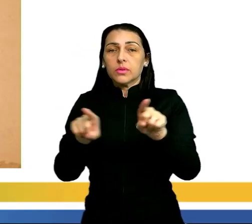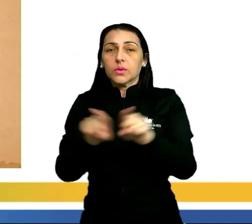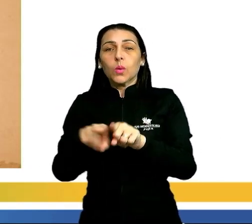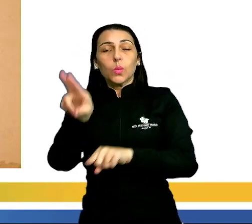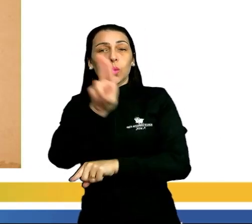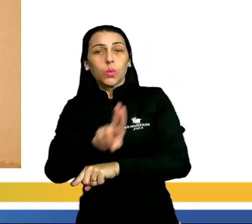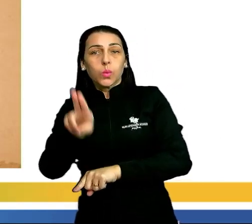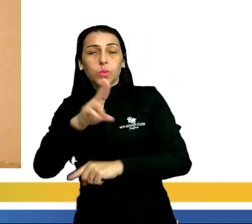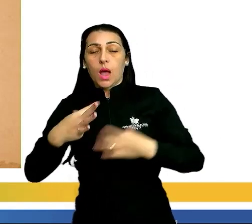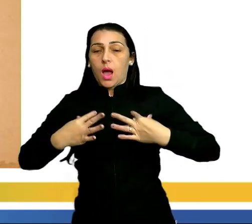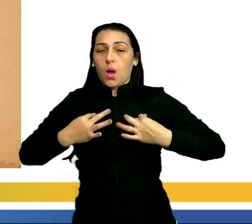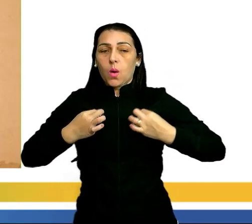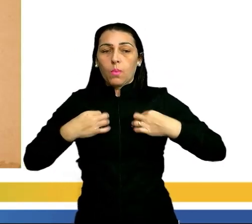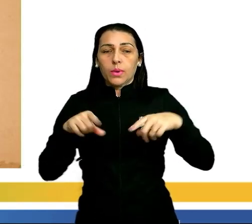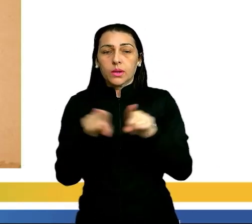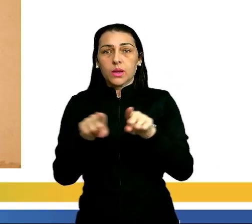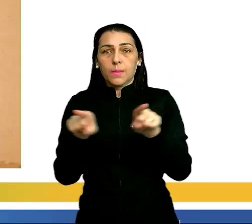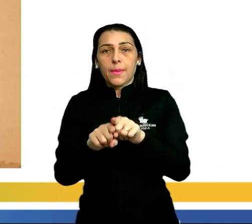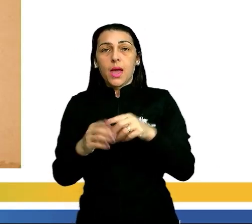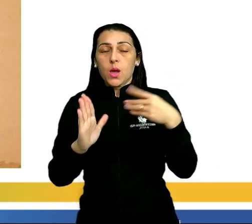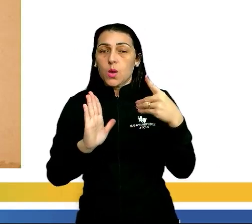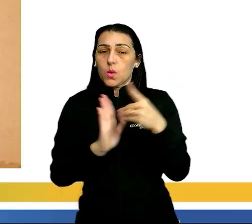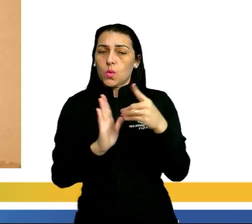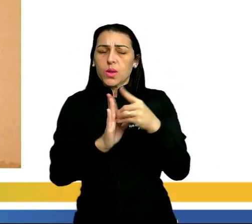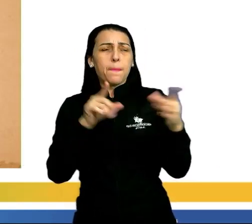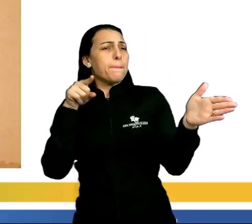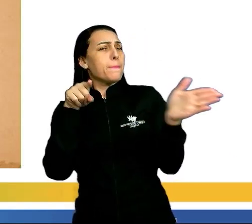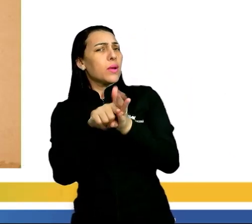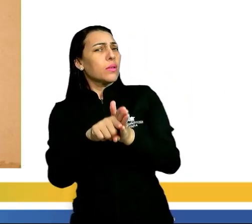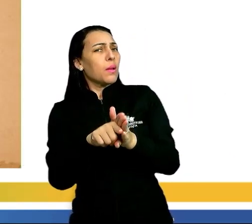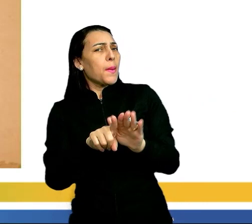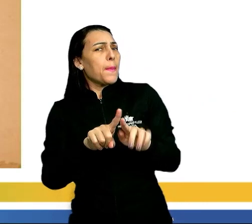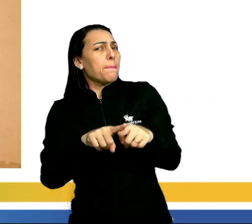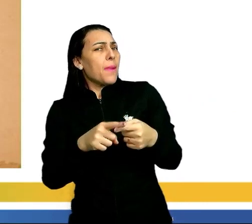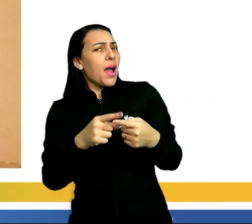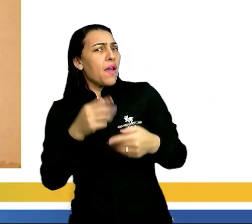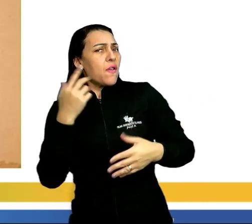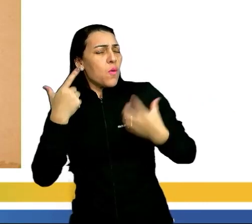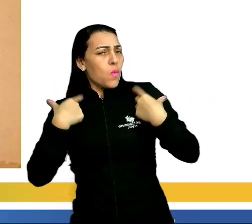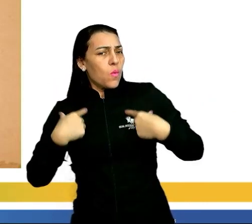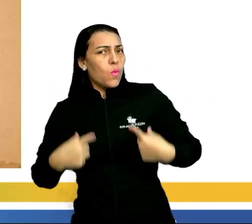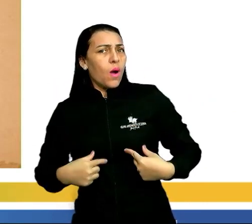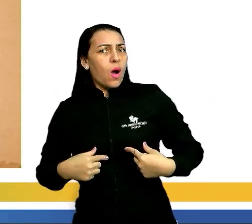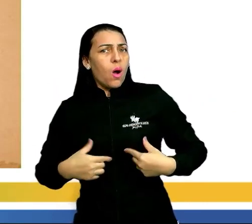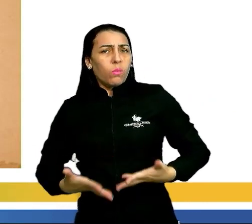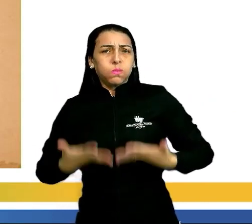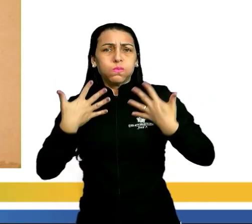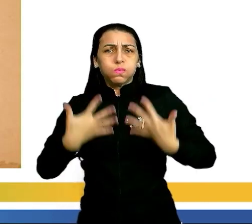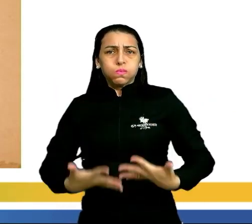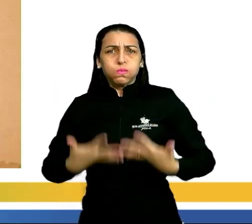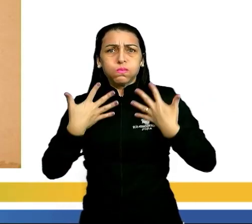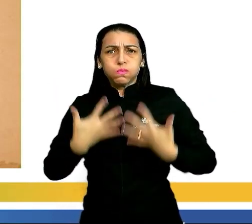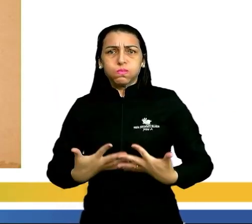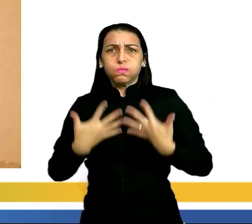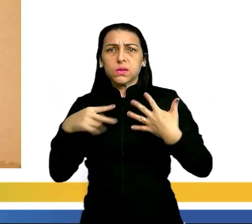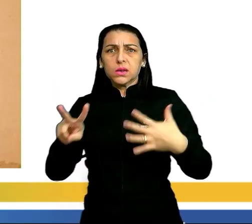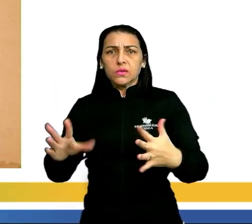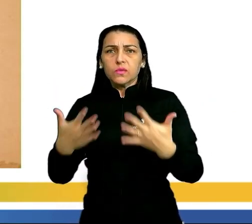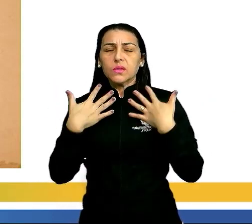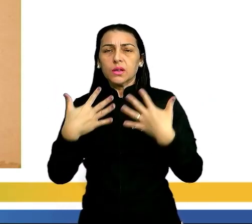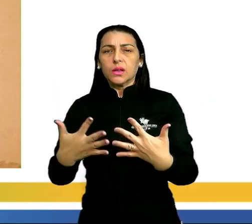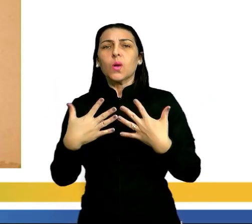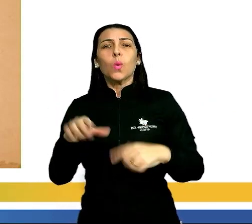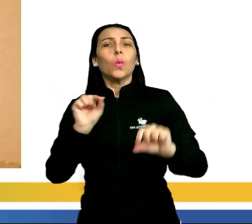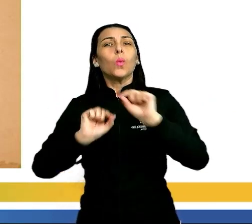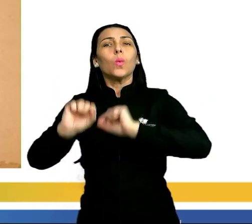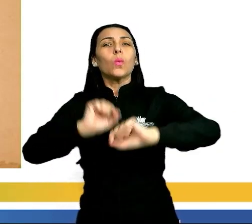usar os seus vestuários. E o índio aí está perguntando, mas vestir uma roupa quente nesse calor? Então, o